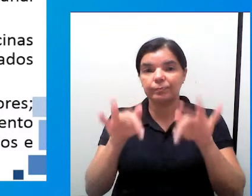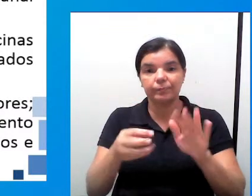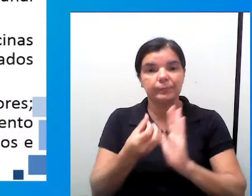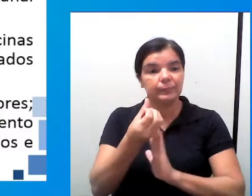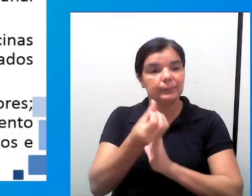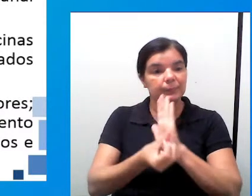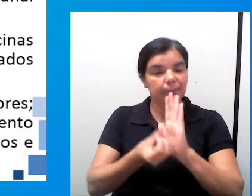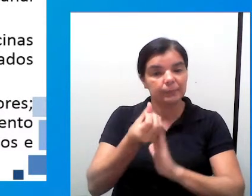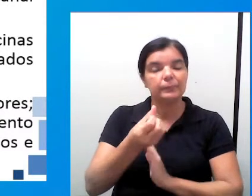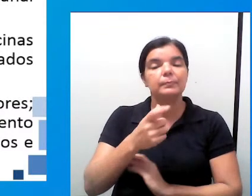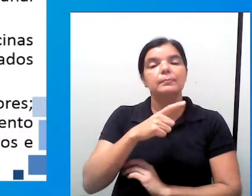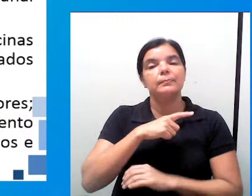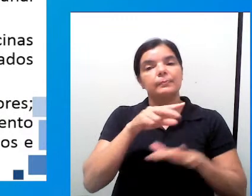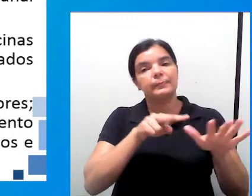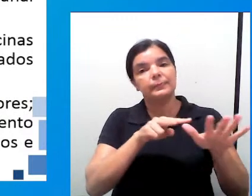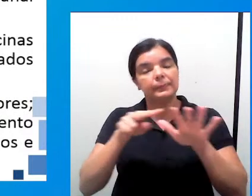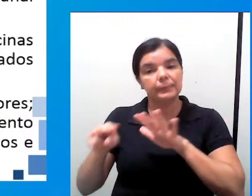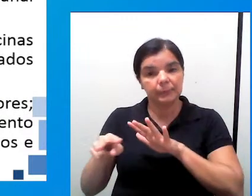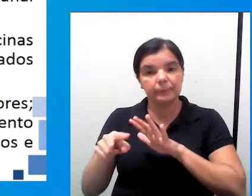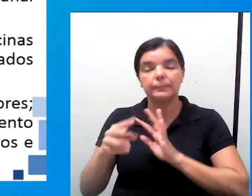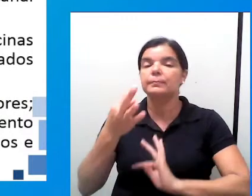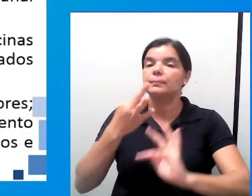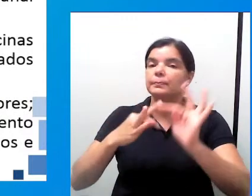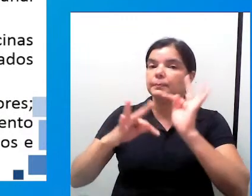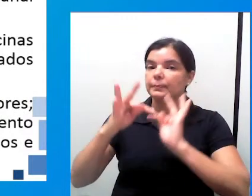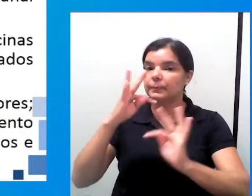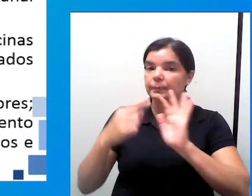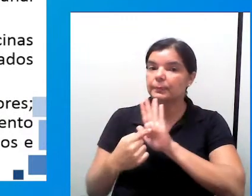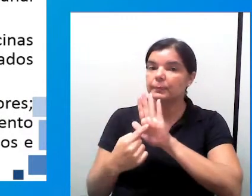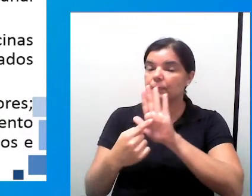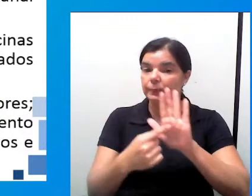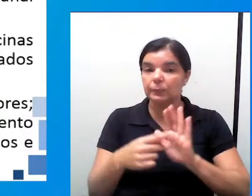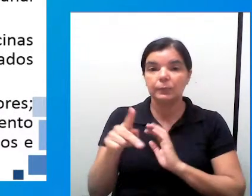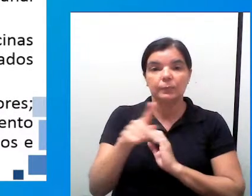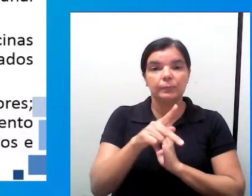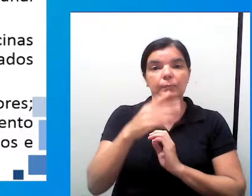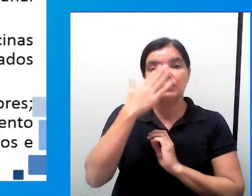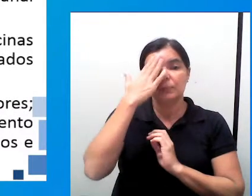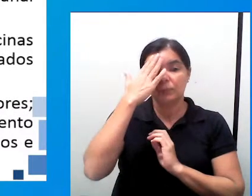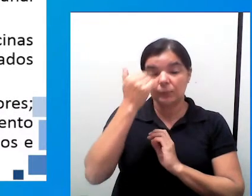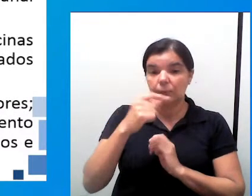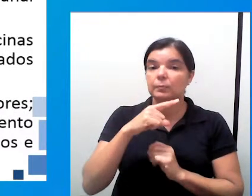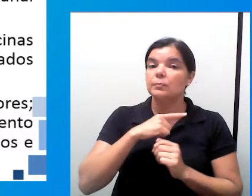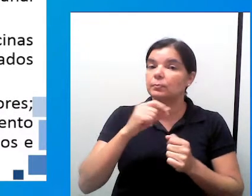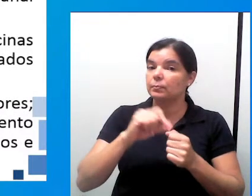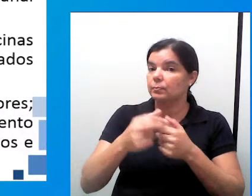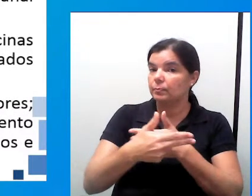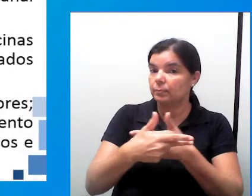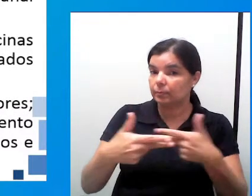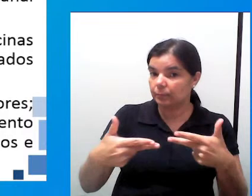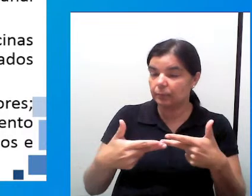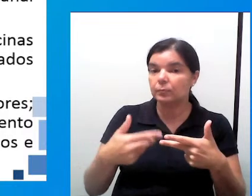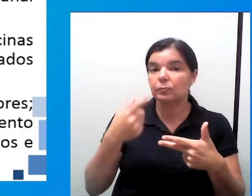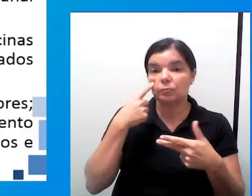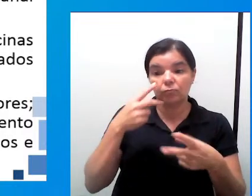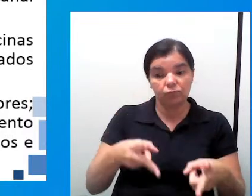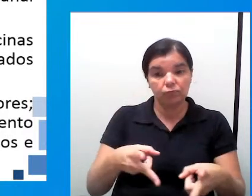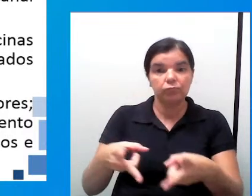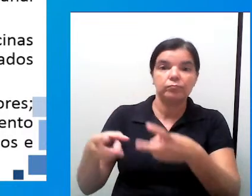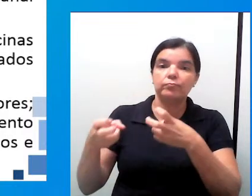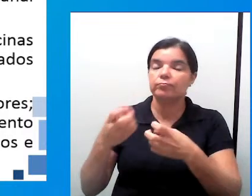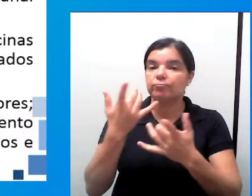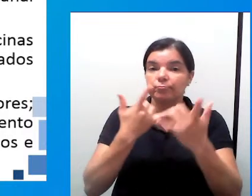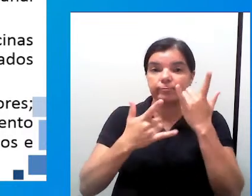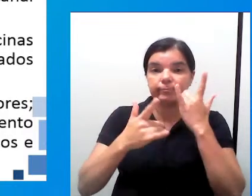semana tecnológica para apresentar os trabalhos, então os professores eles já sabem que tem que produzir alguma coisa que seja visivelmente atraente no final